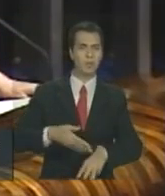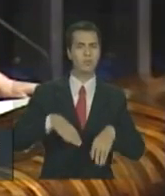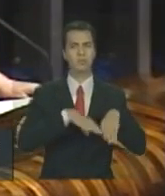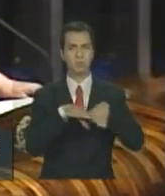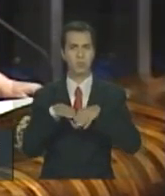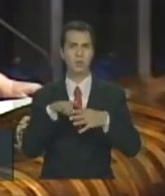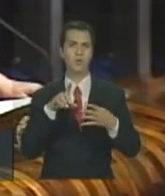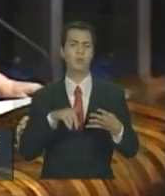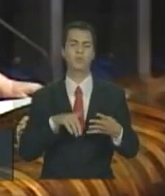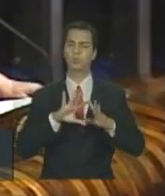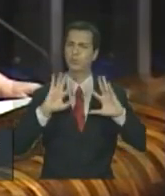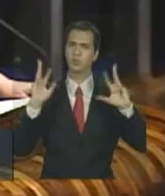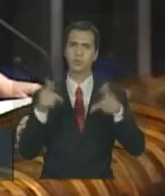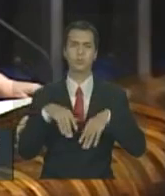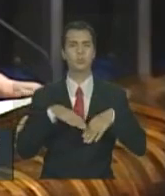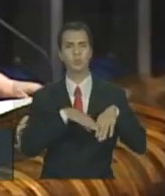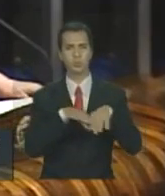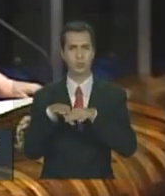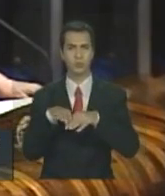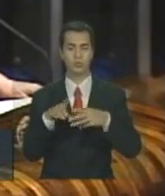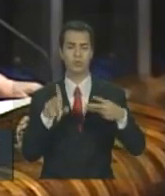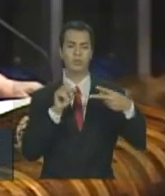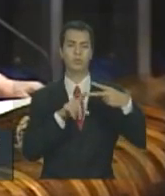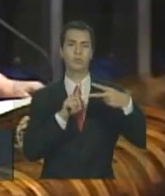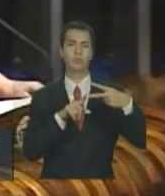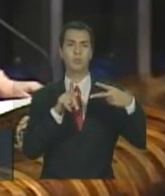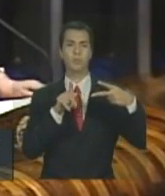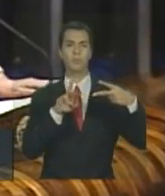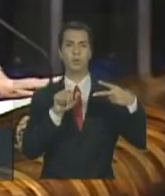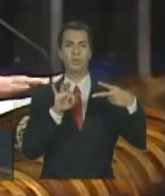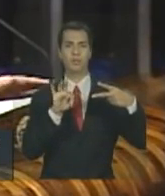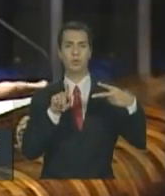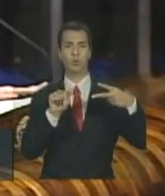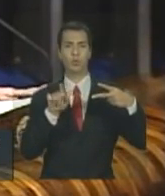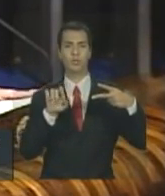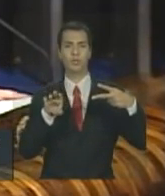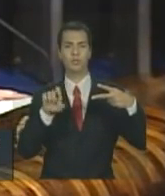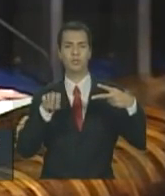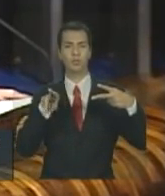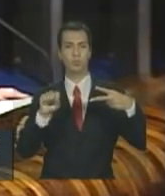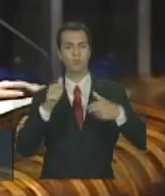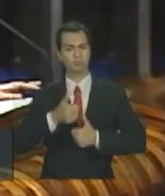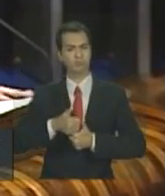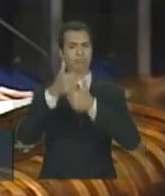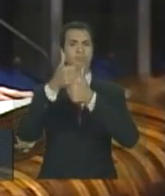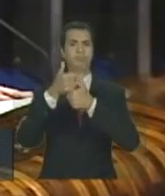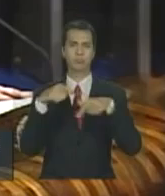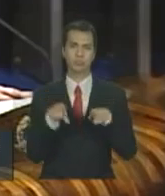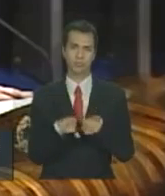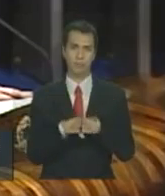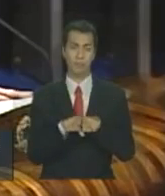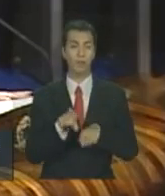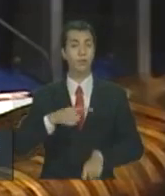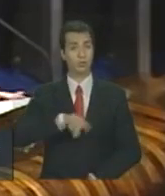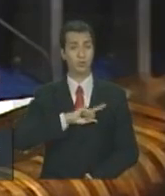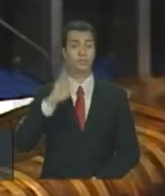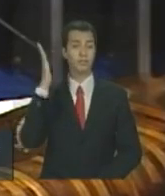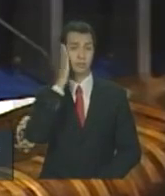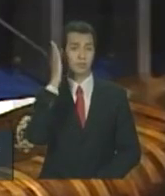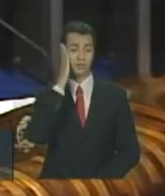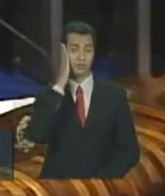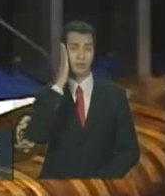raça e protagonismo. Nós sabemos que a conquista de igualdades iguais e